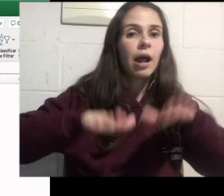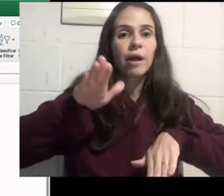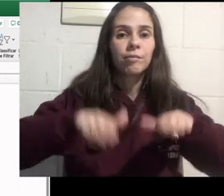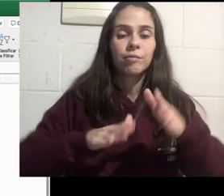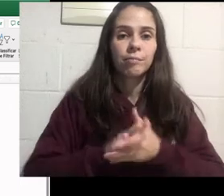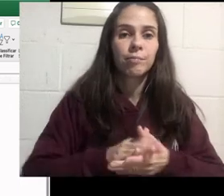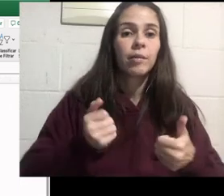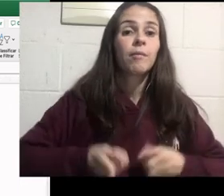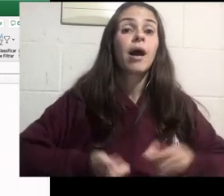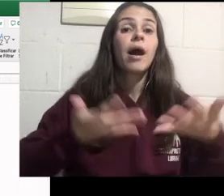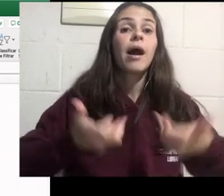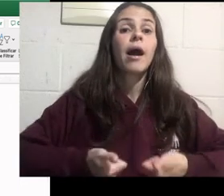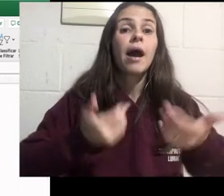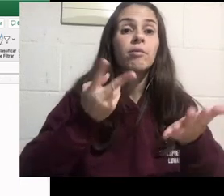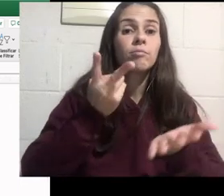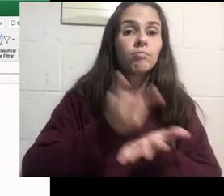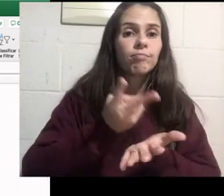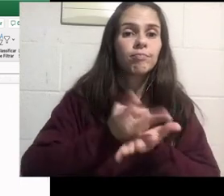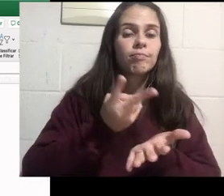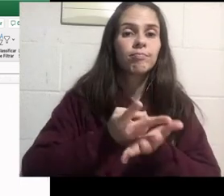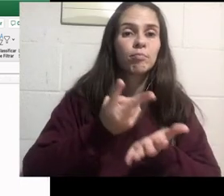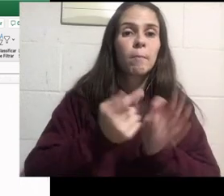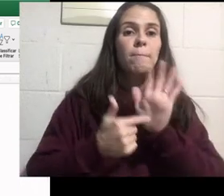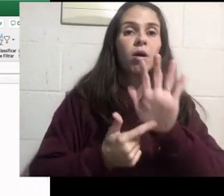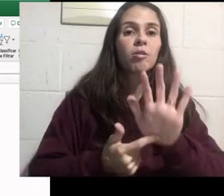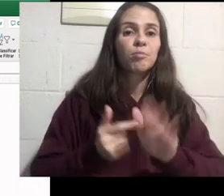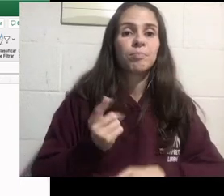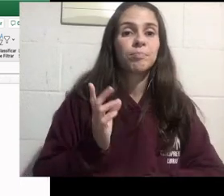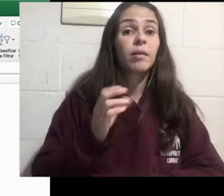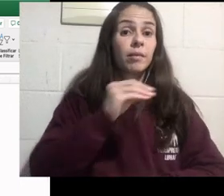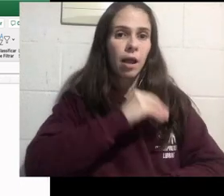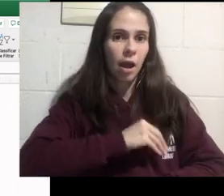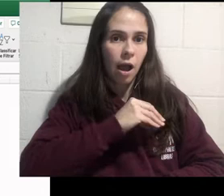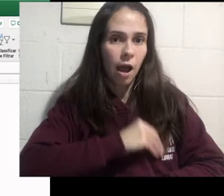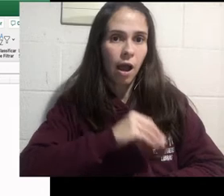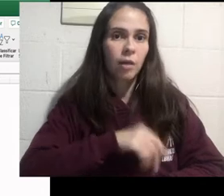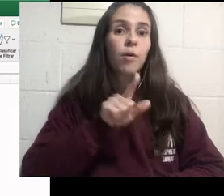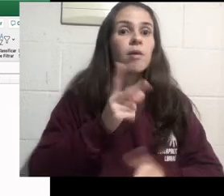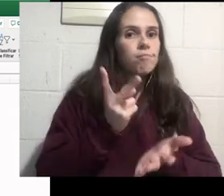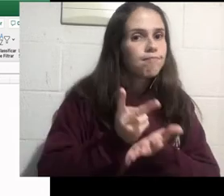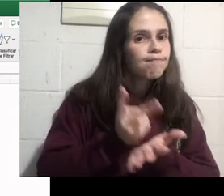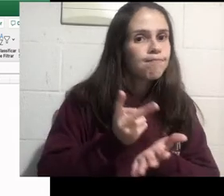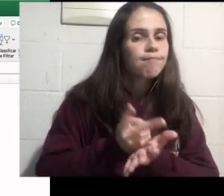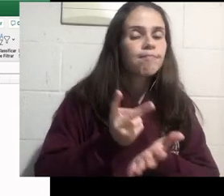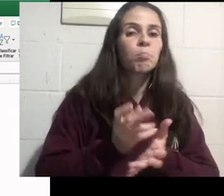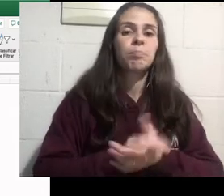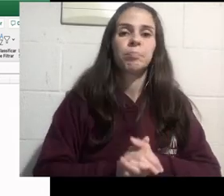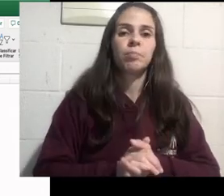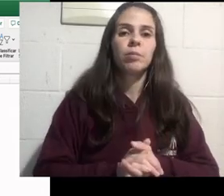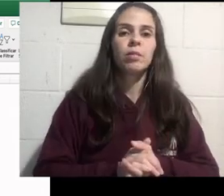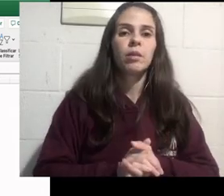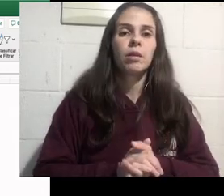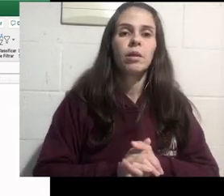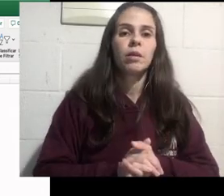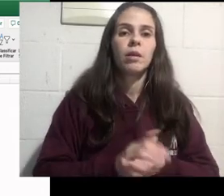Então, os gastos fixos. Então, aqui a gente vai definir a questão dos salários, que é um gasto que toda mini empresa vai ter.